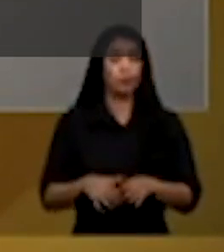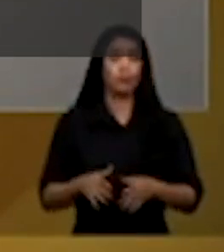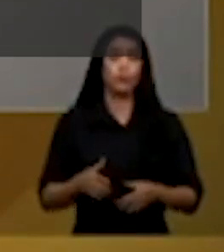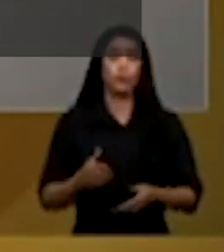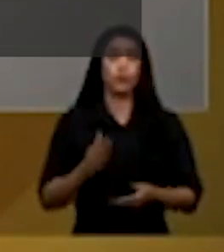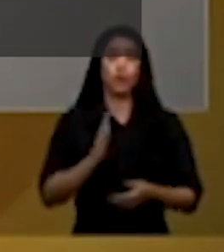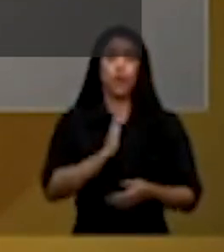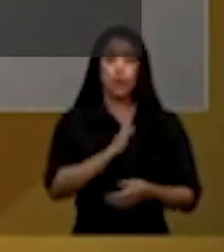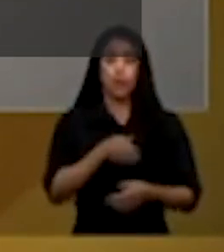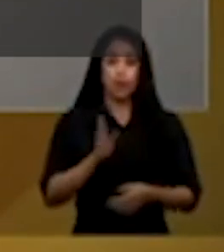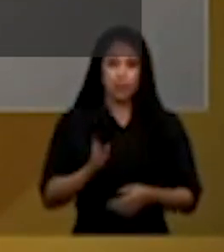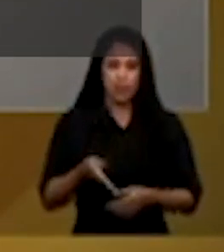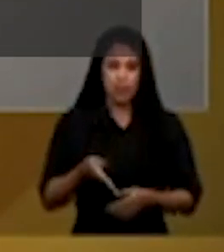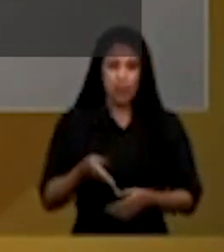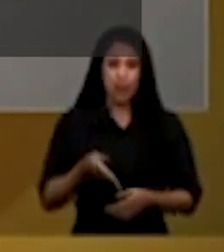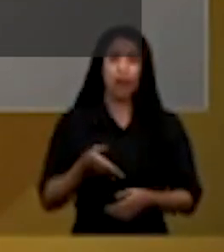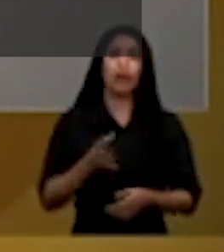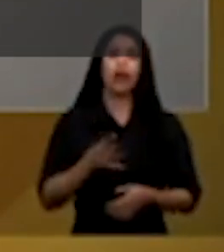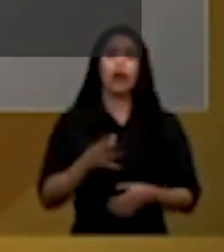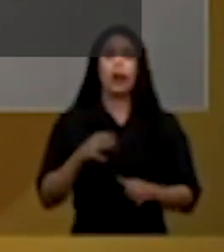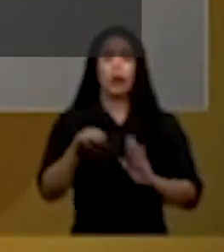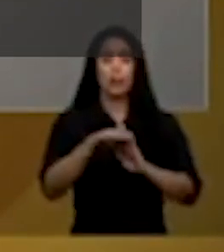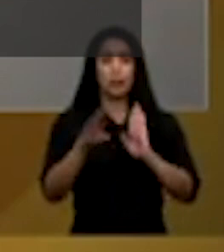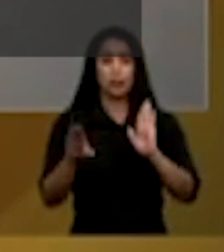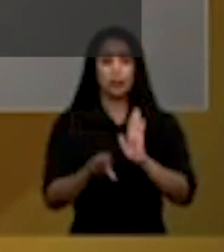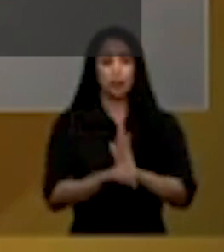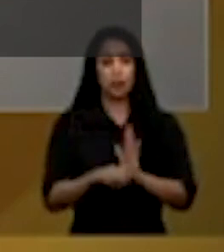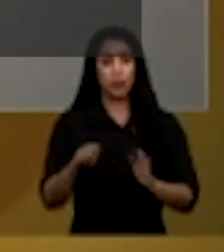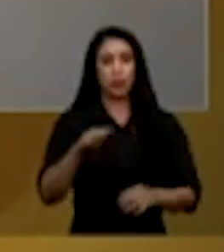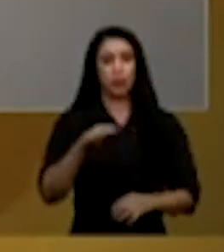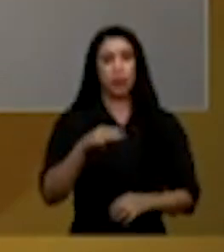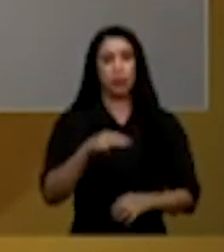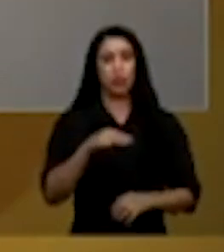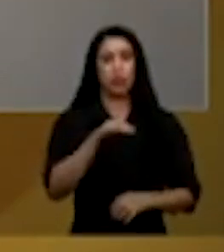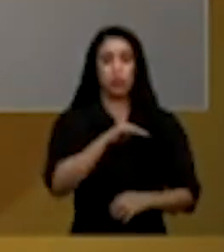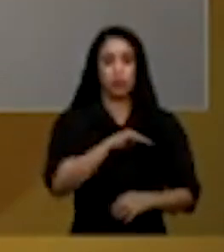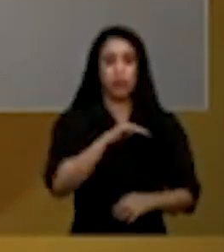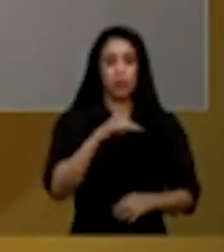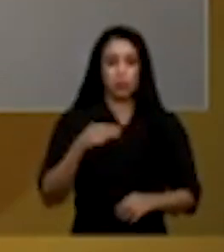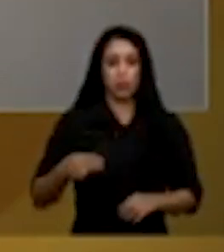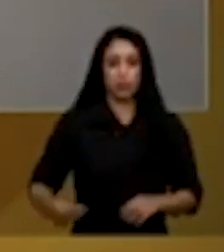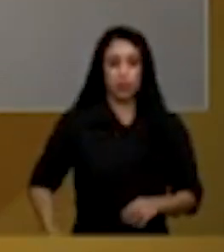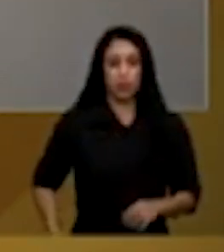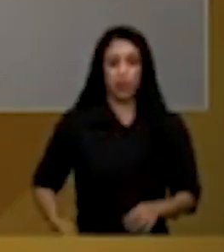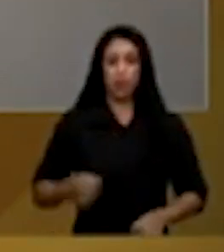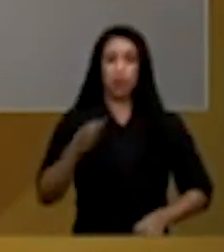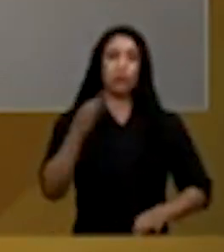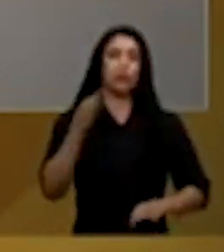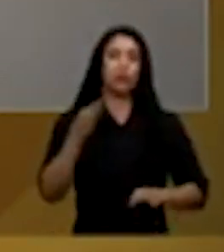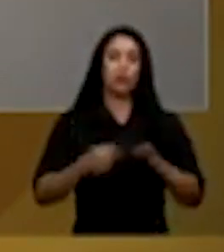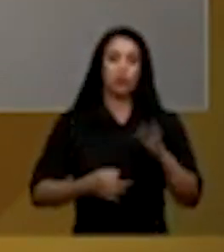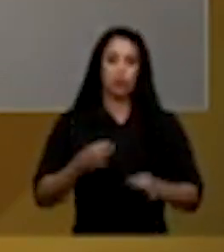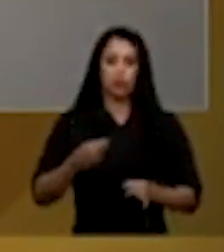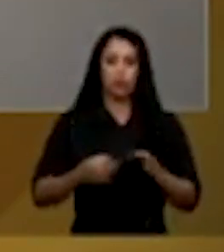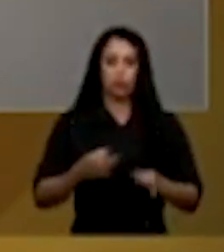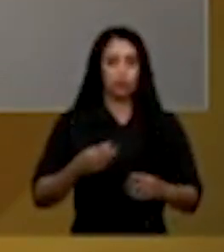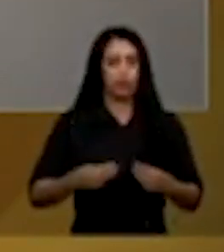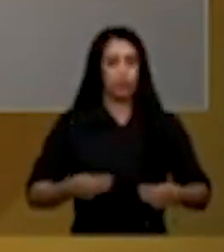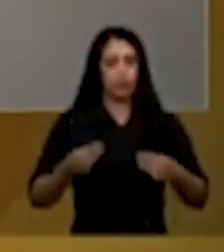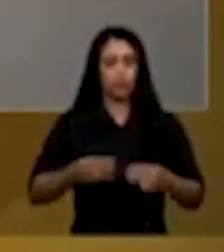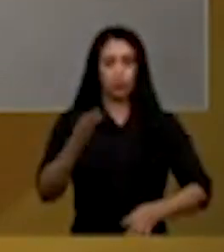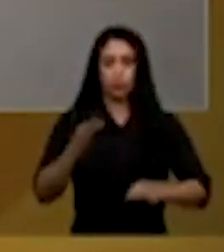cautelar para suspender toda e qualquer ato do ministério da justiça e segurança pública de produção ao